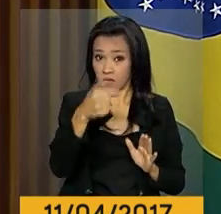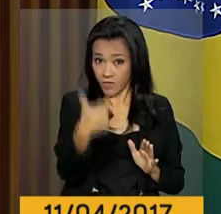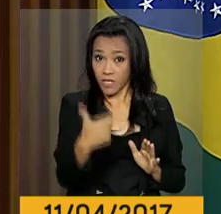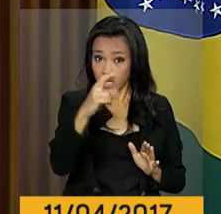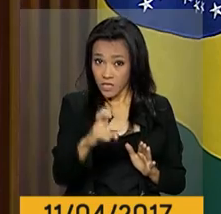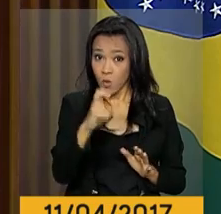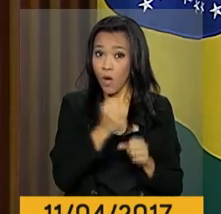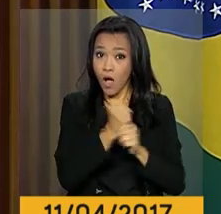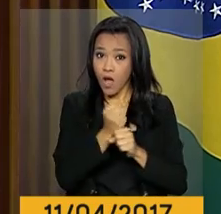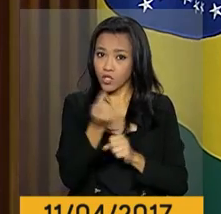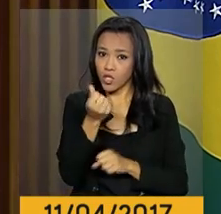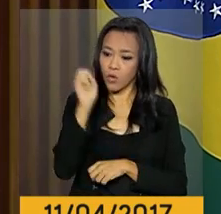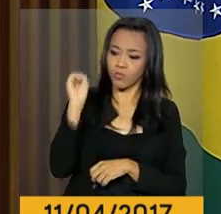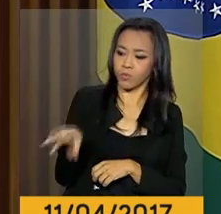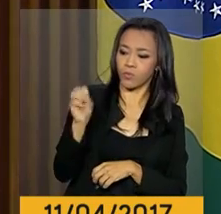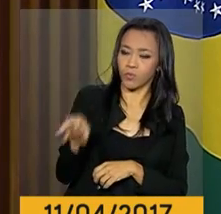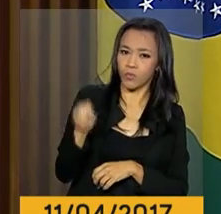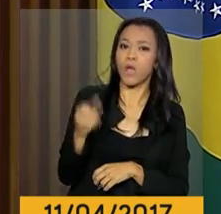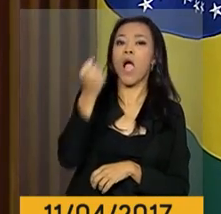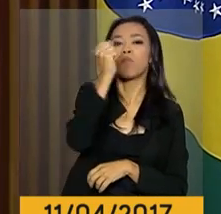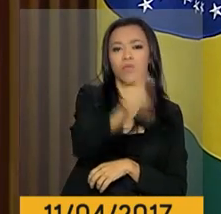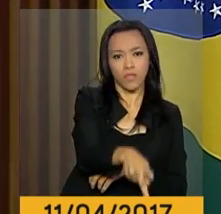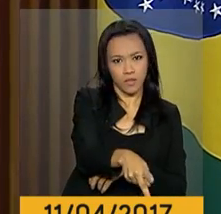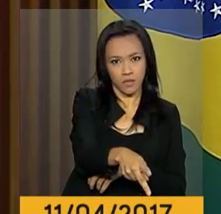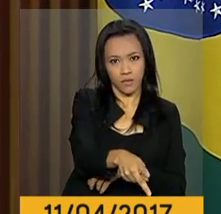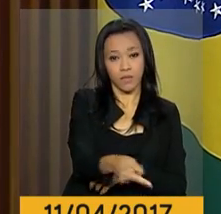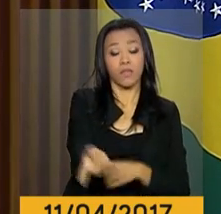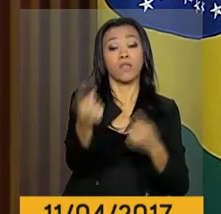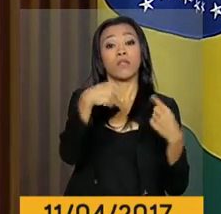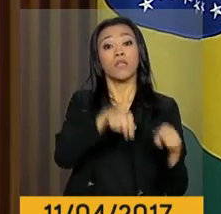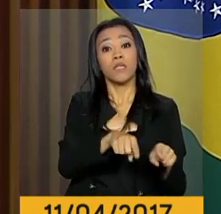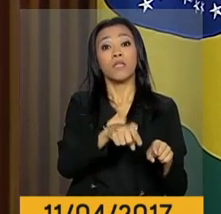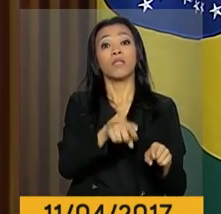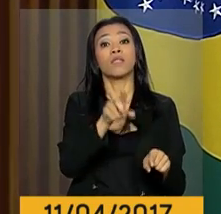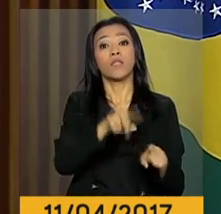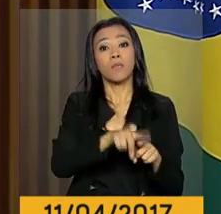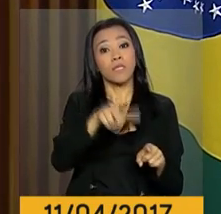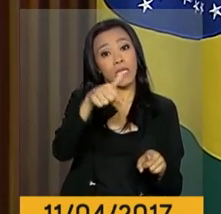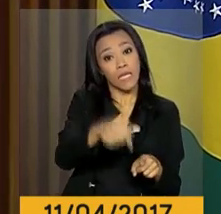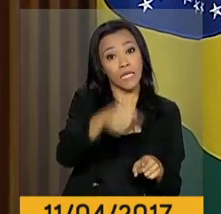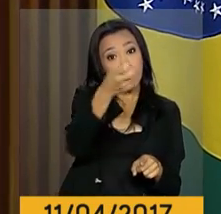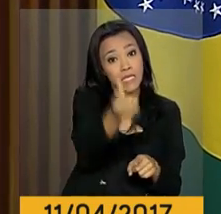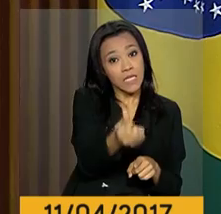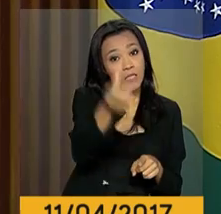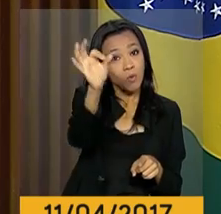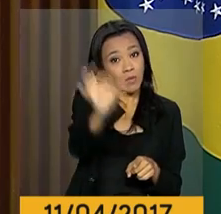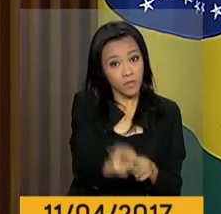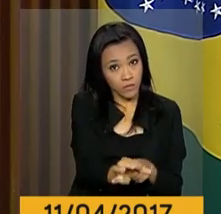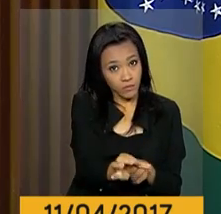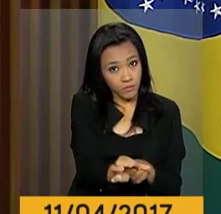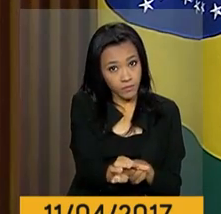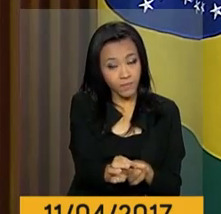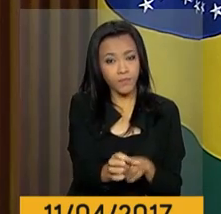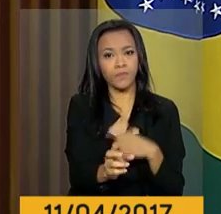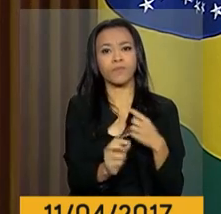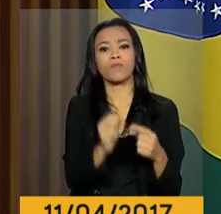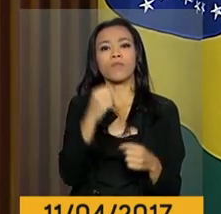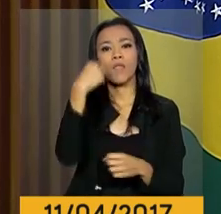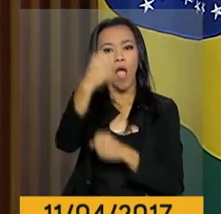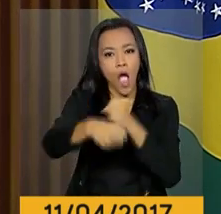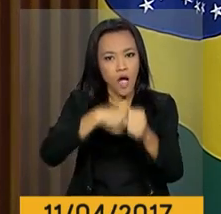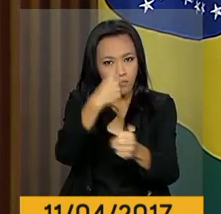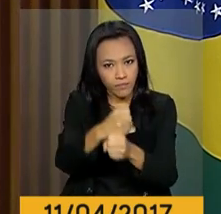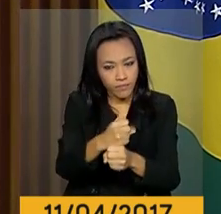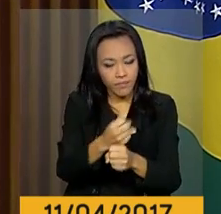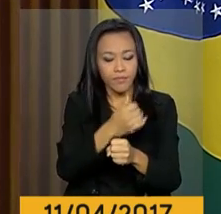contribuição você se aposenta e no particular com 76% sendo certo que a cada novo ano